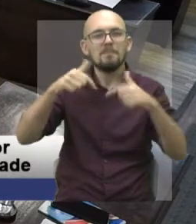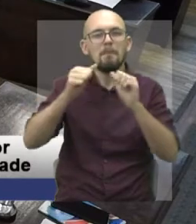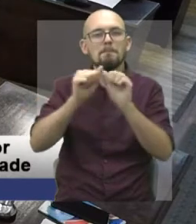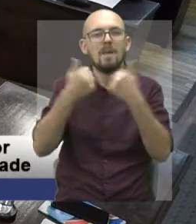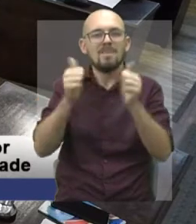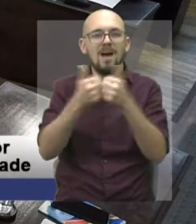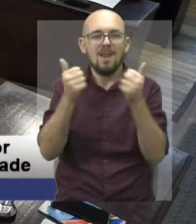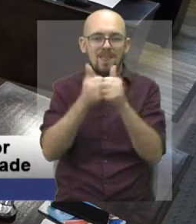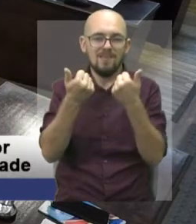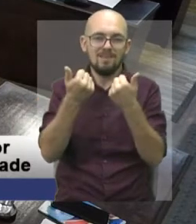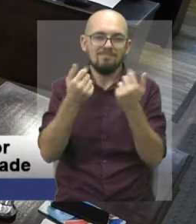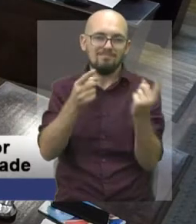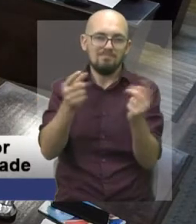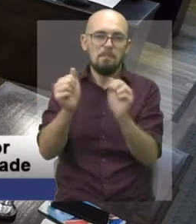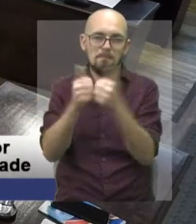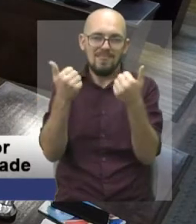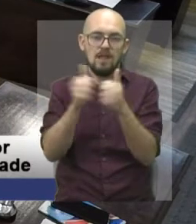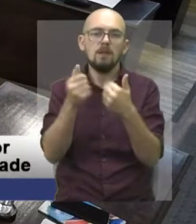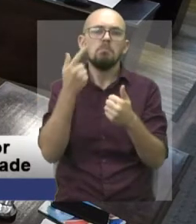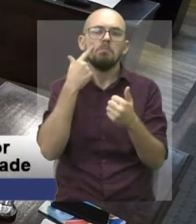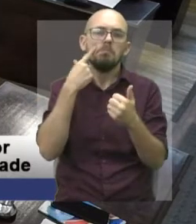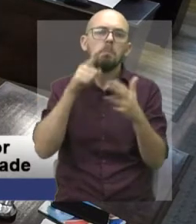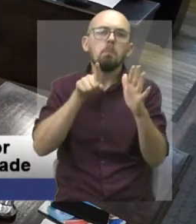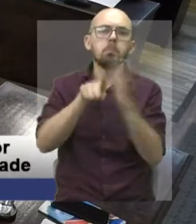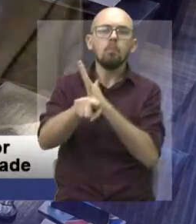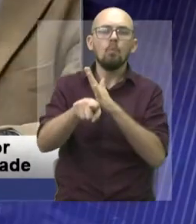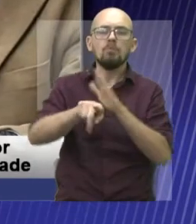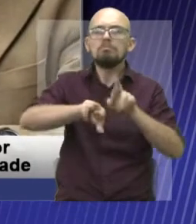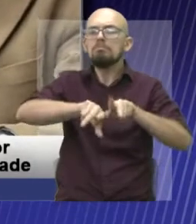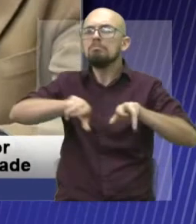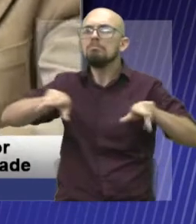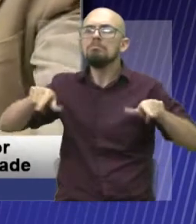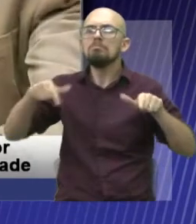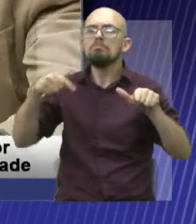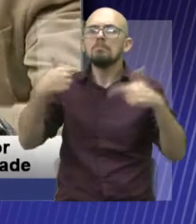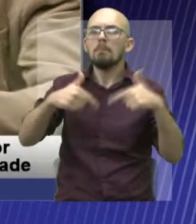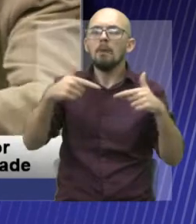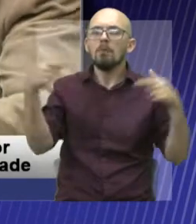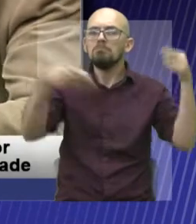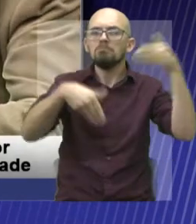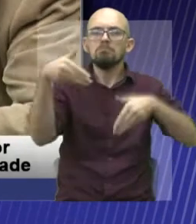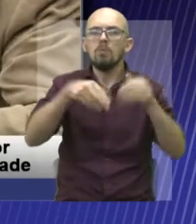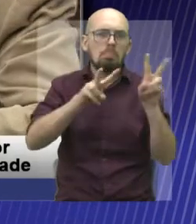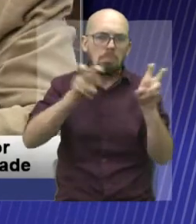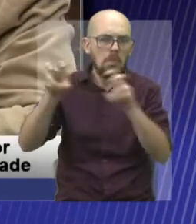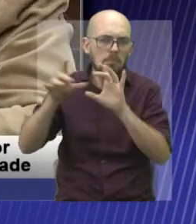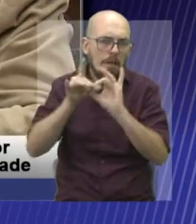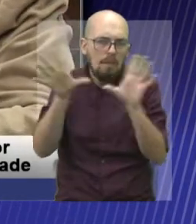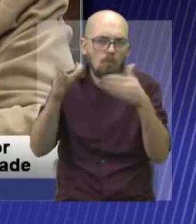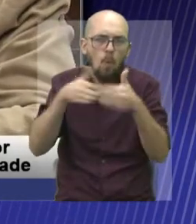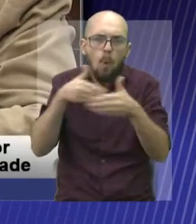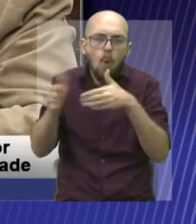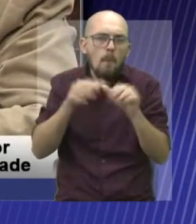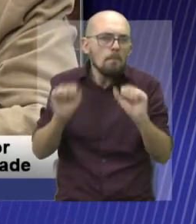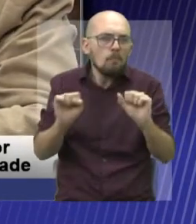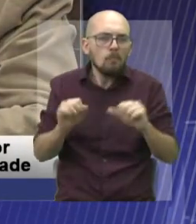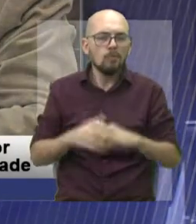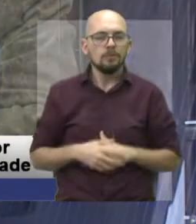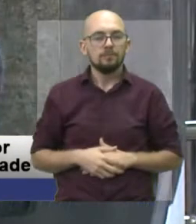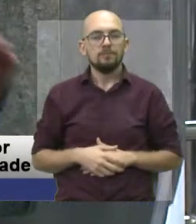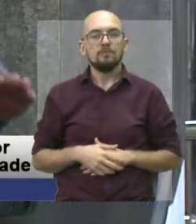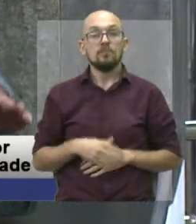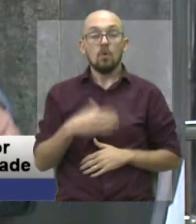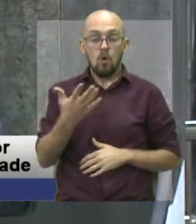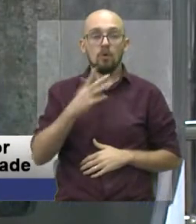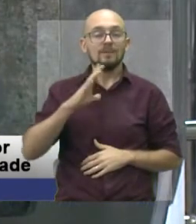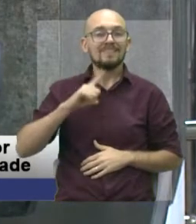Sim, sim. É, por isso que eu estou perguntando, são das mais diversas... Olha, nós... Obrigado. Todos